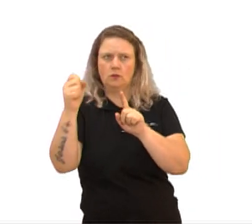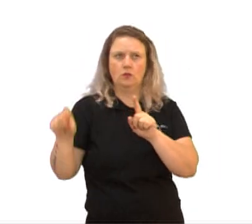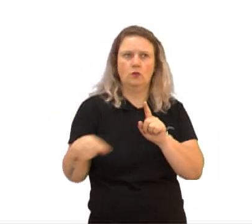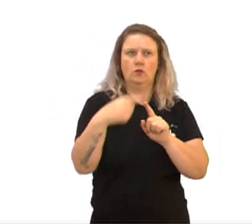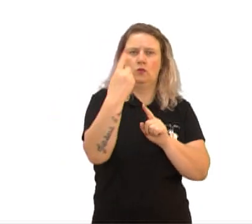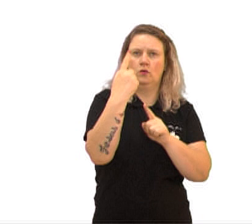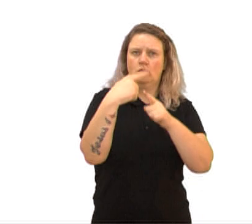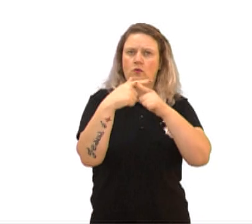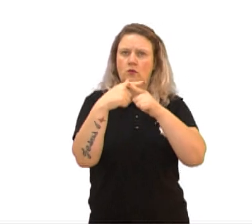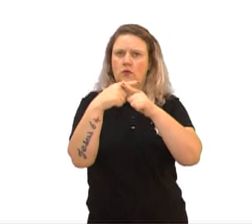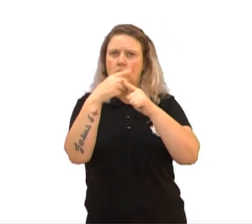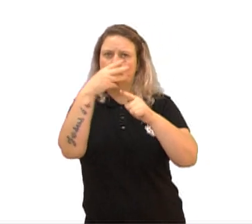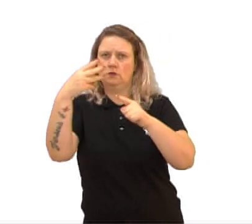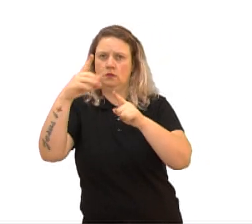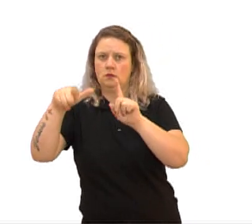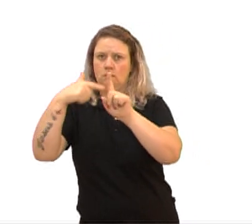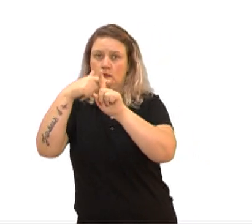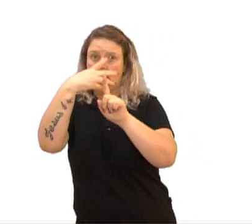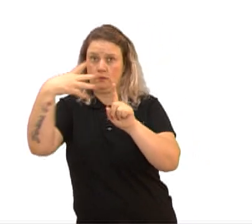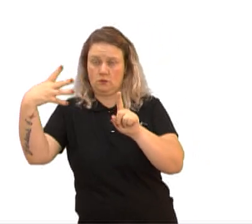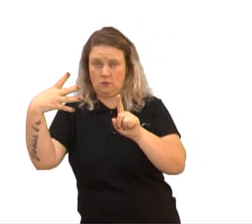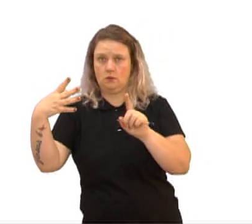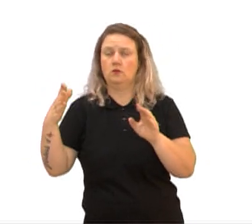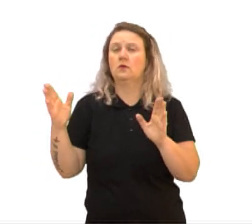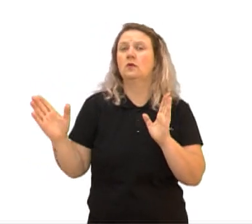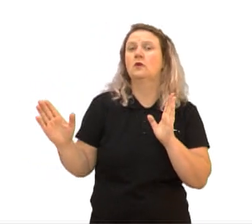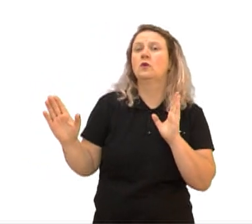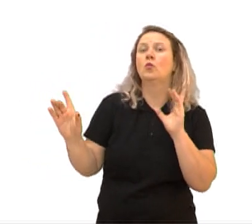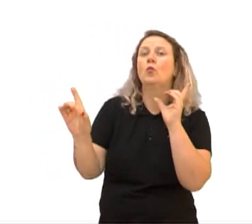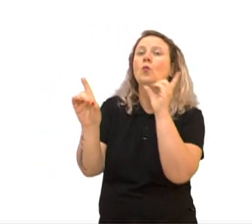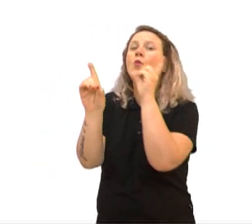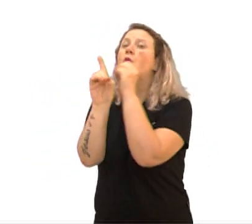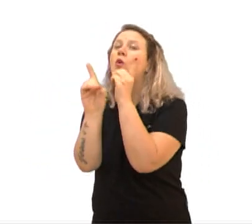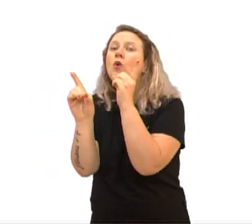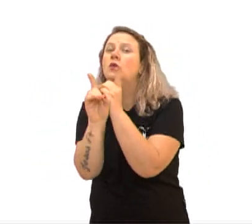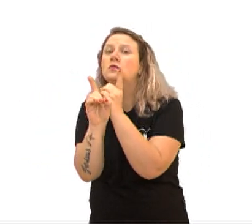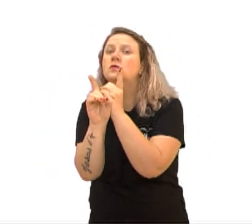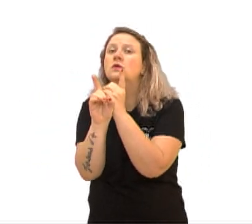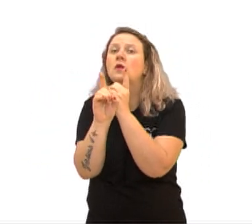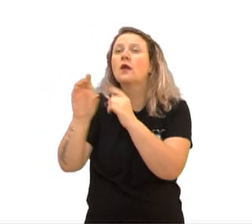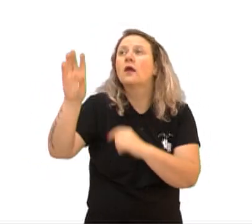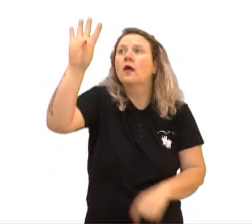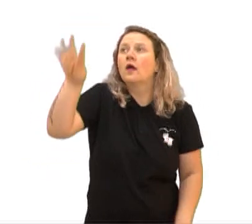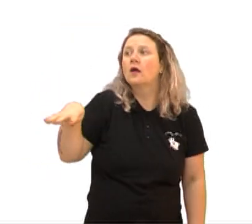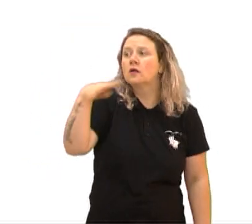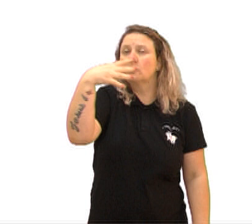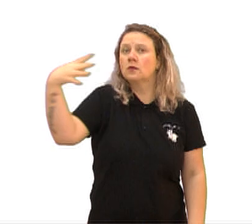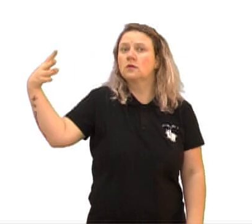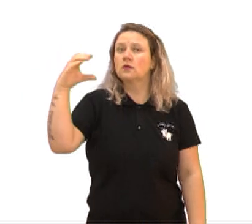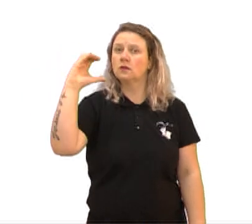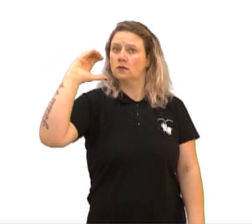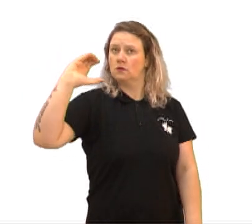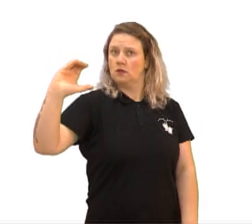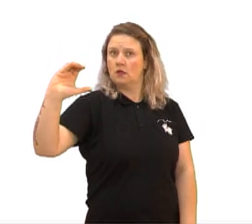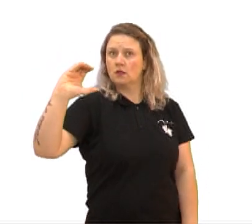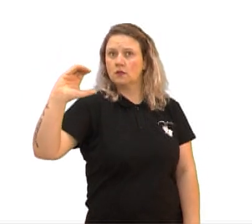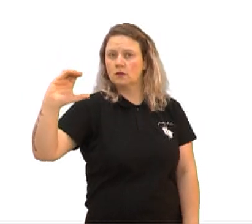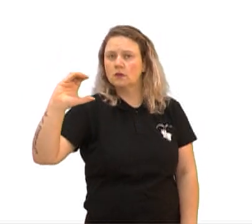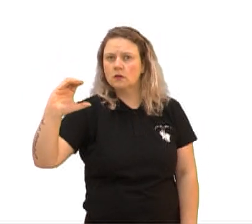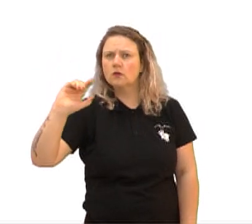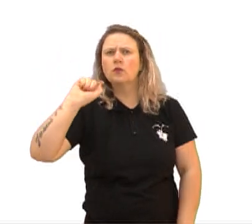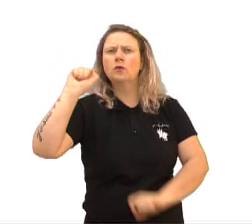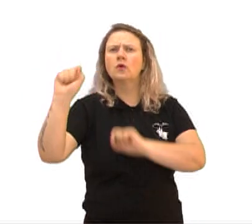mais 4, e vou fazendo essas contas e obtenho essa matriz C, que é nada mais, nada menos que